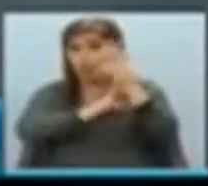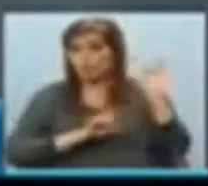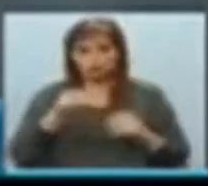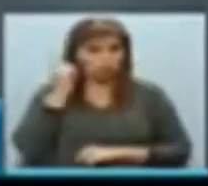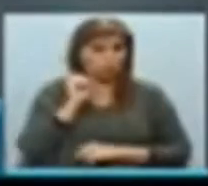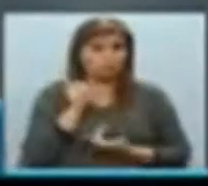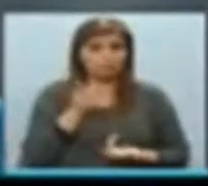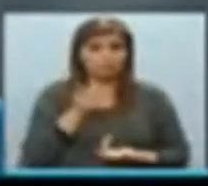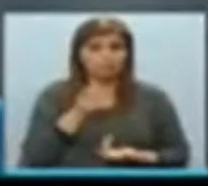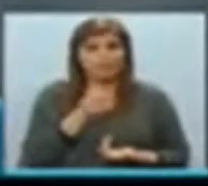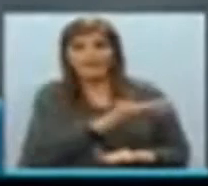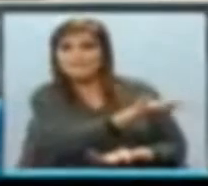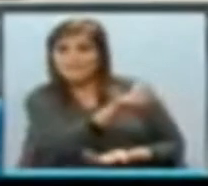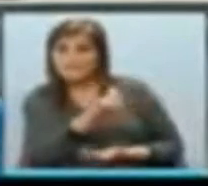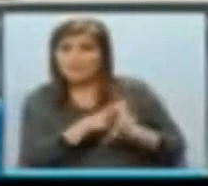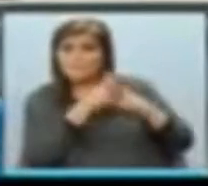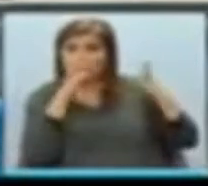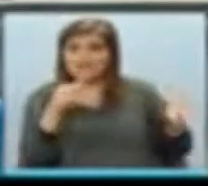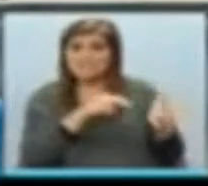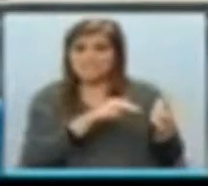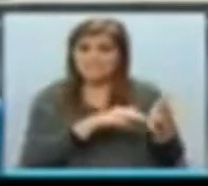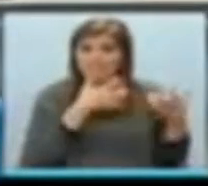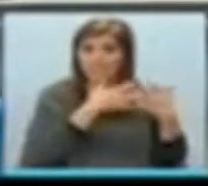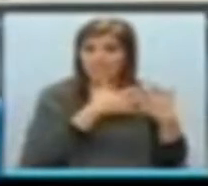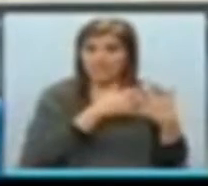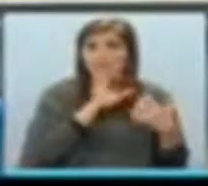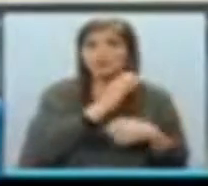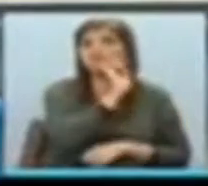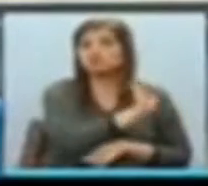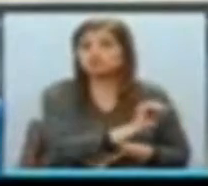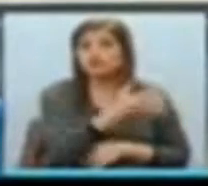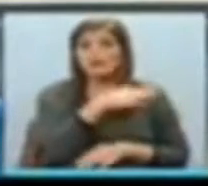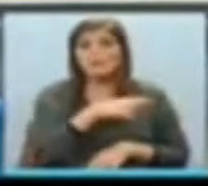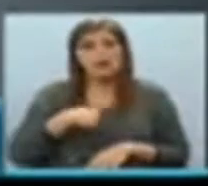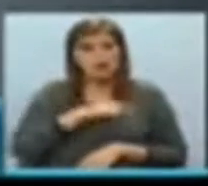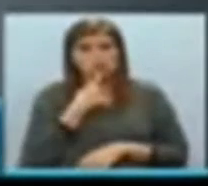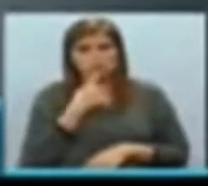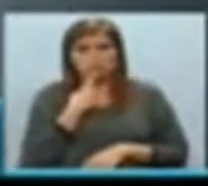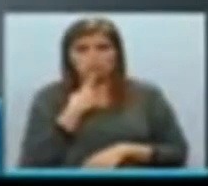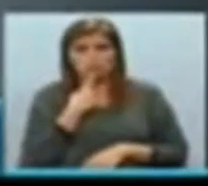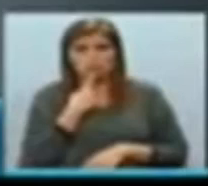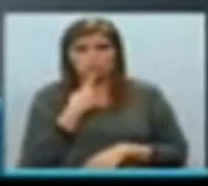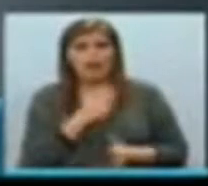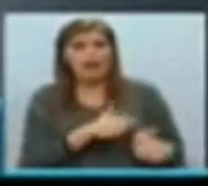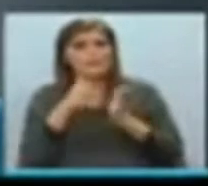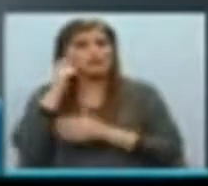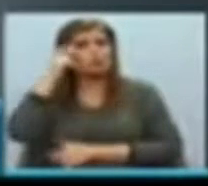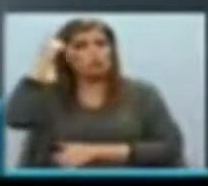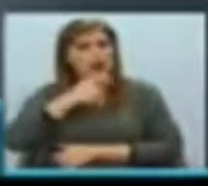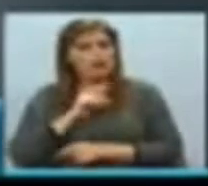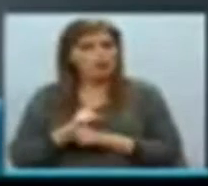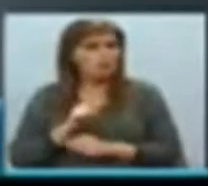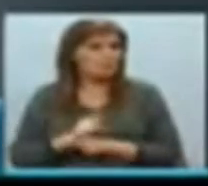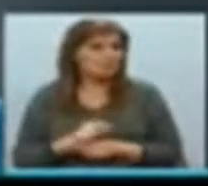que vêm basicamente da síria é uma guerra civil no país mas o que a gente percebe é que o lado humano de um mês é o